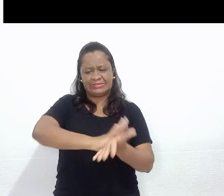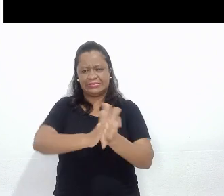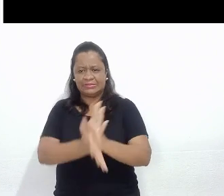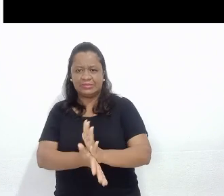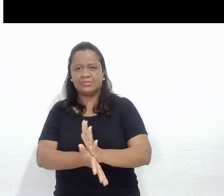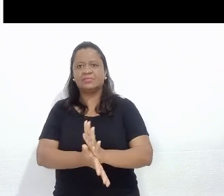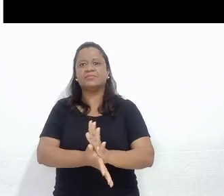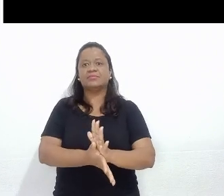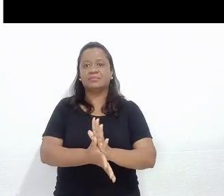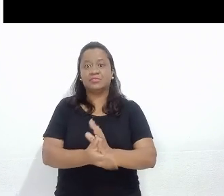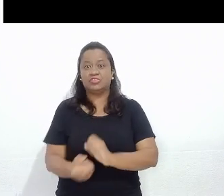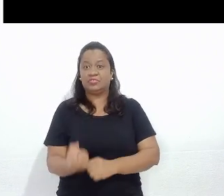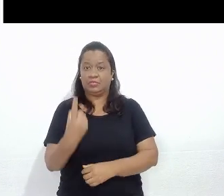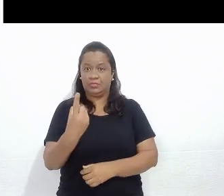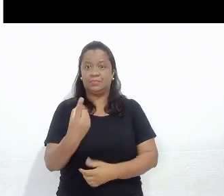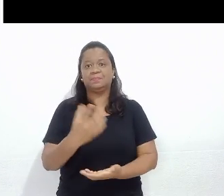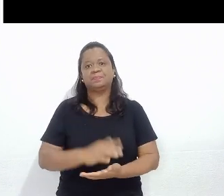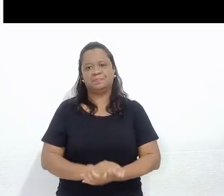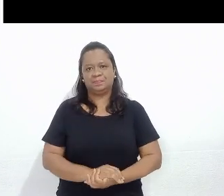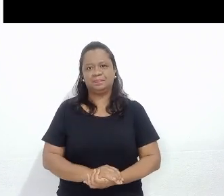de ordem. Né?